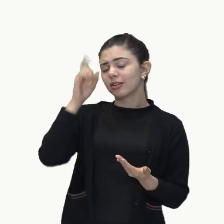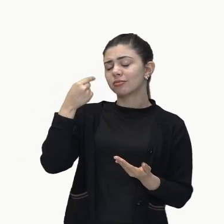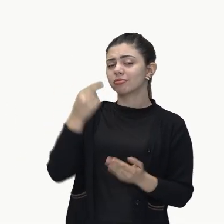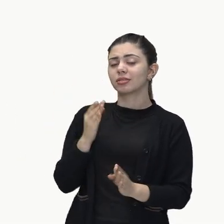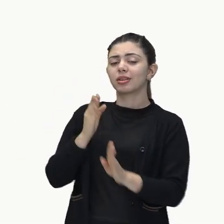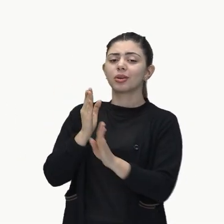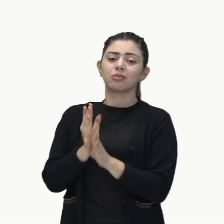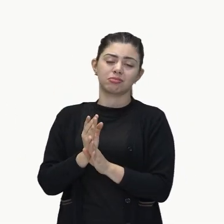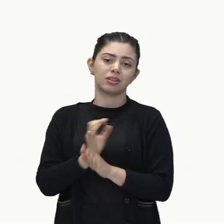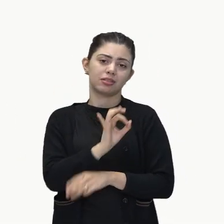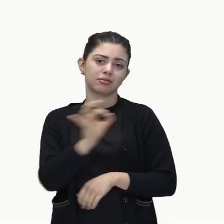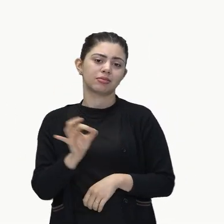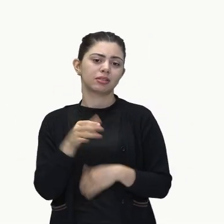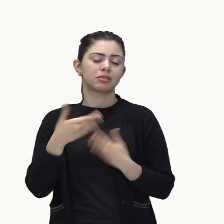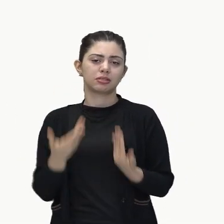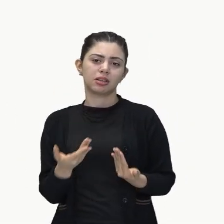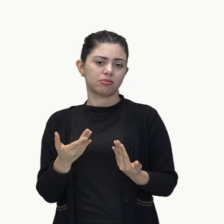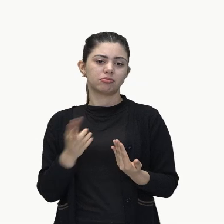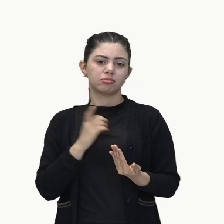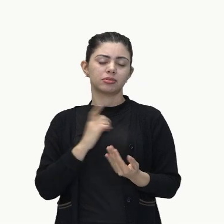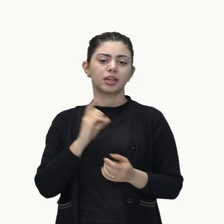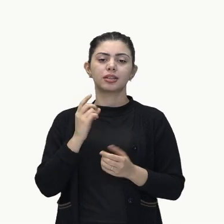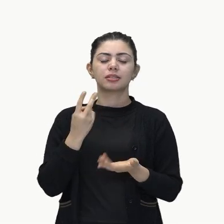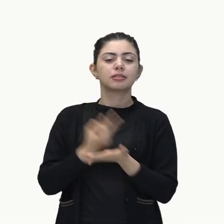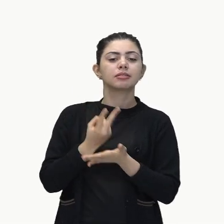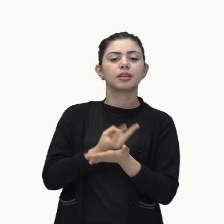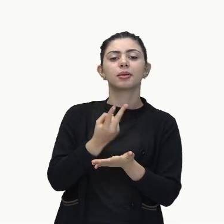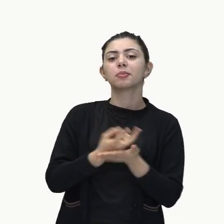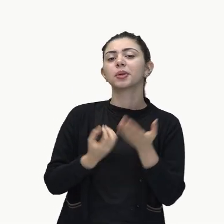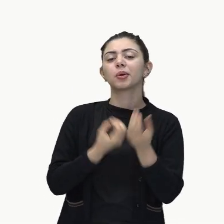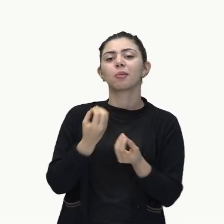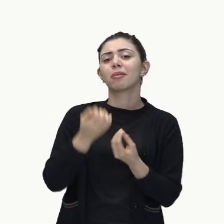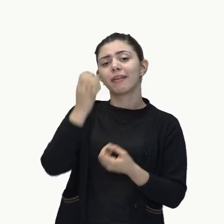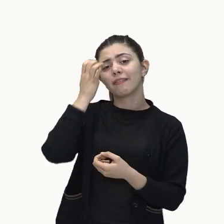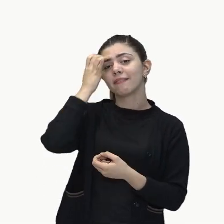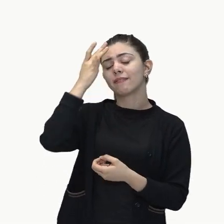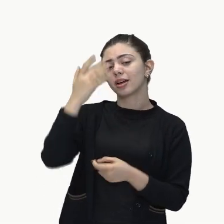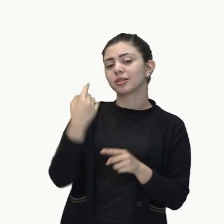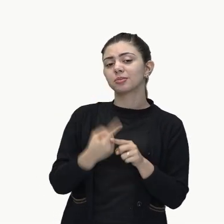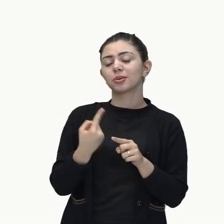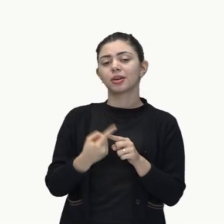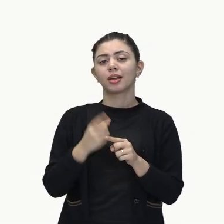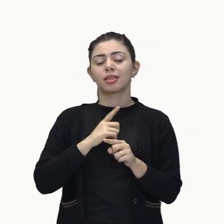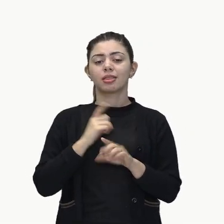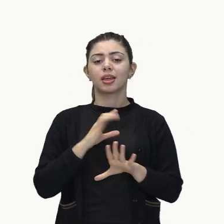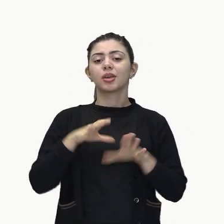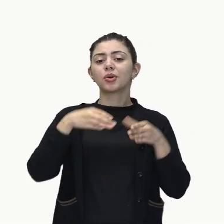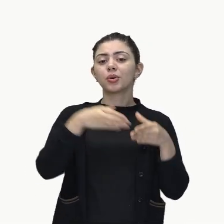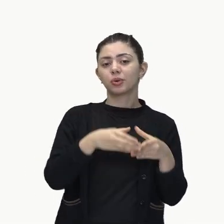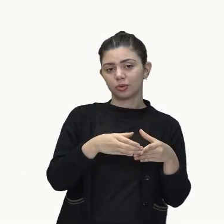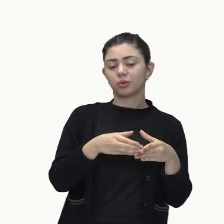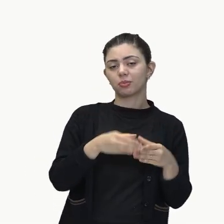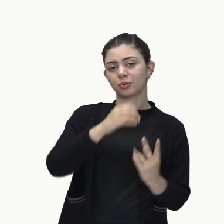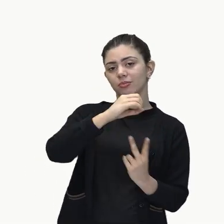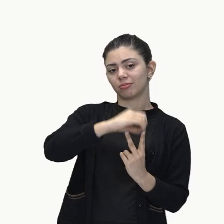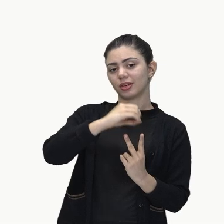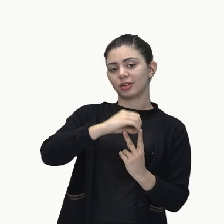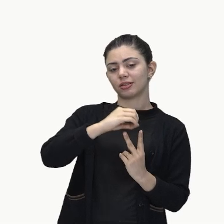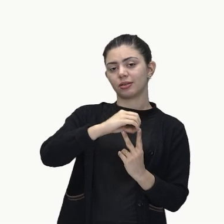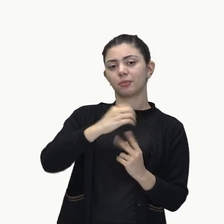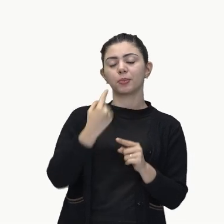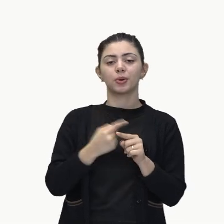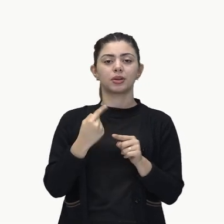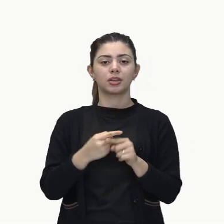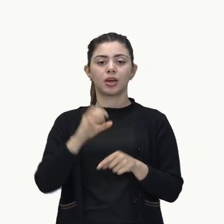De todas as funções oxigenadas, é mais fácil de identificar o grupo dos éteres, ou